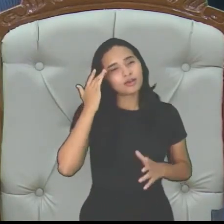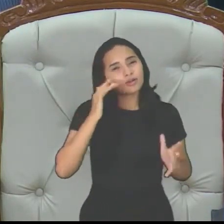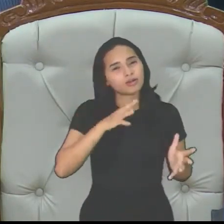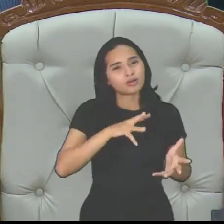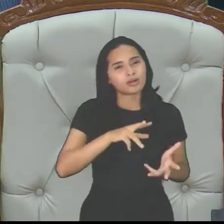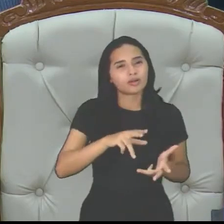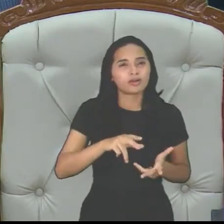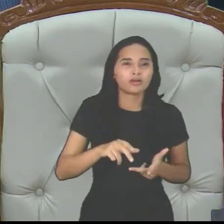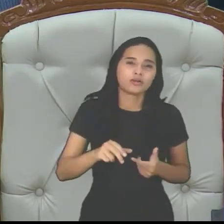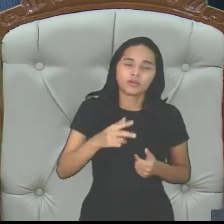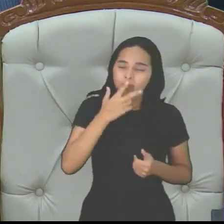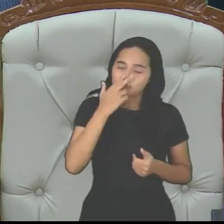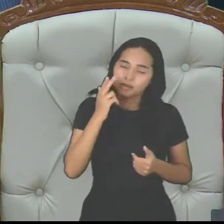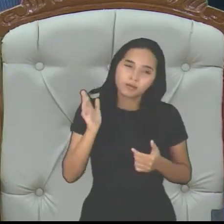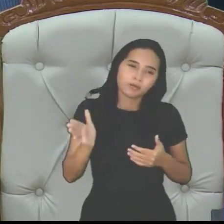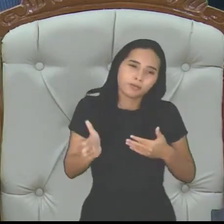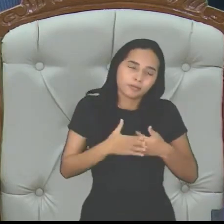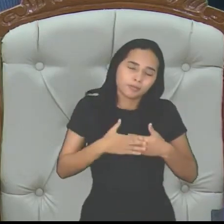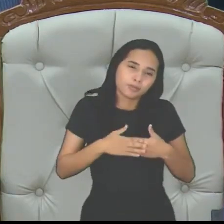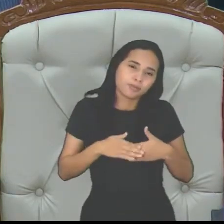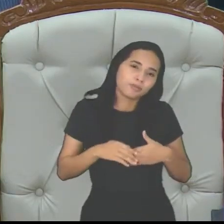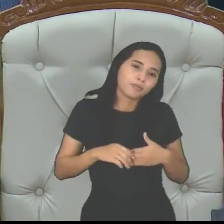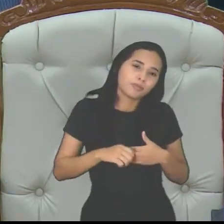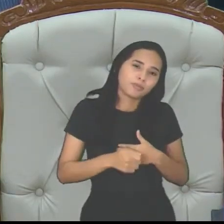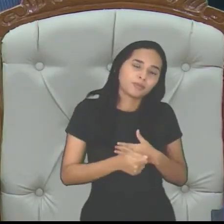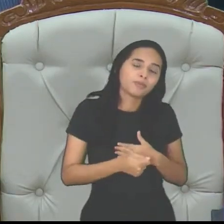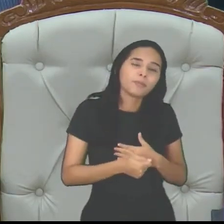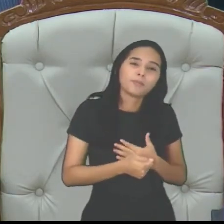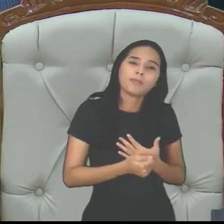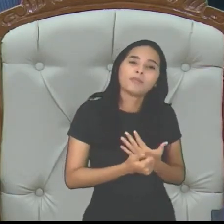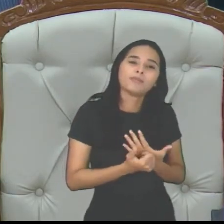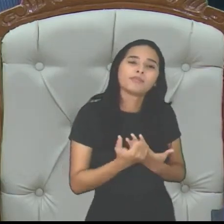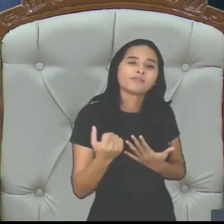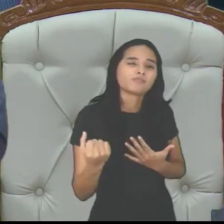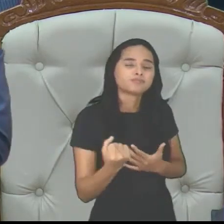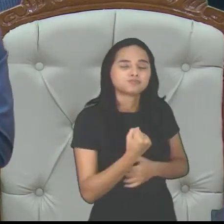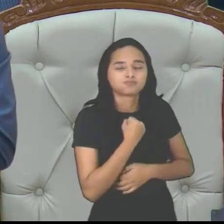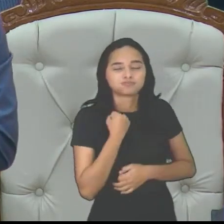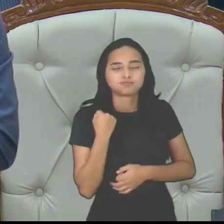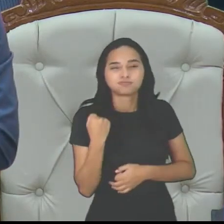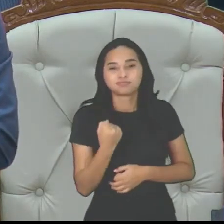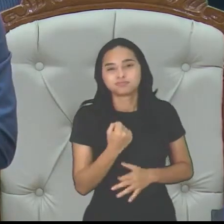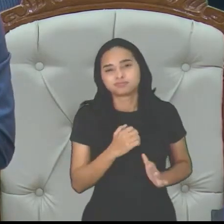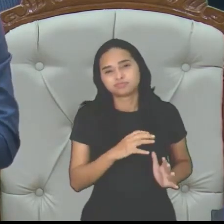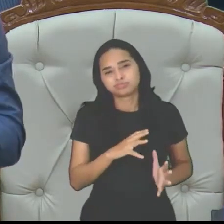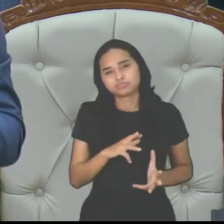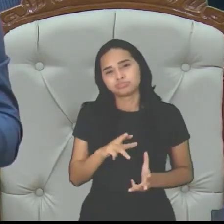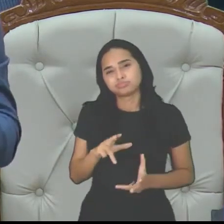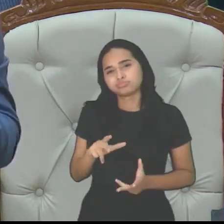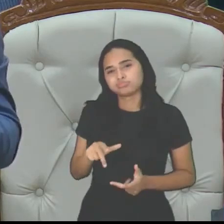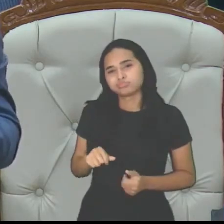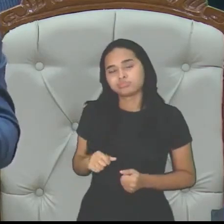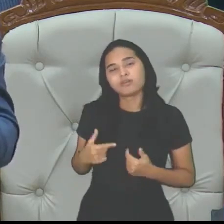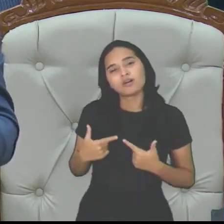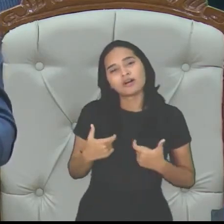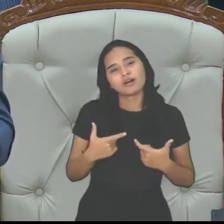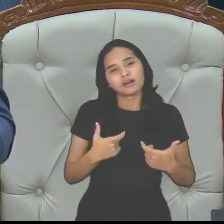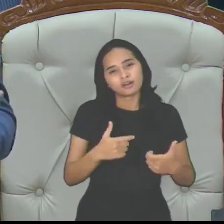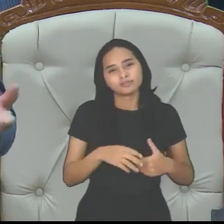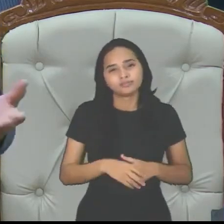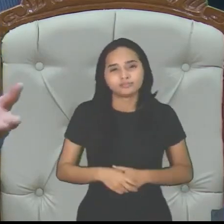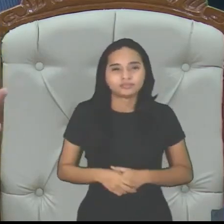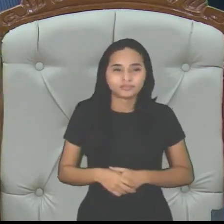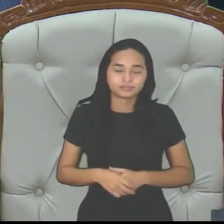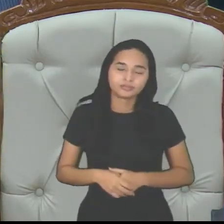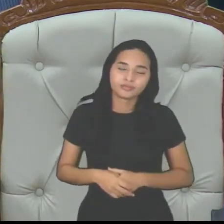fechando o cerco para uma tragédia mundial. E você pensa que melhora, piora